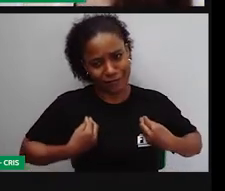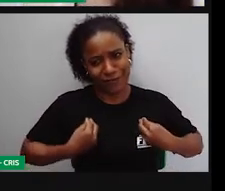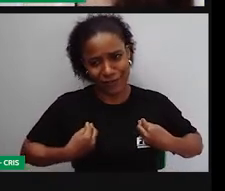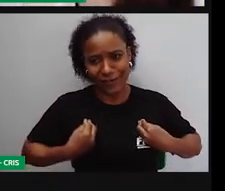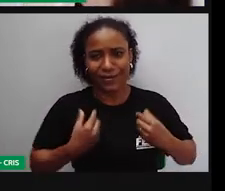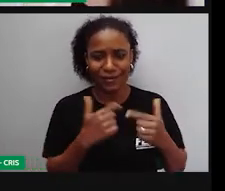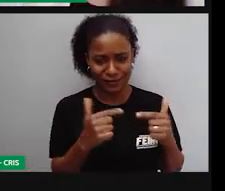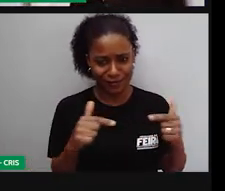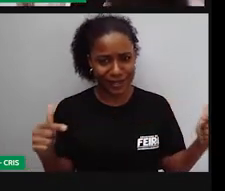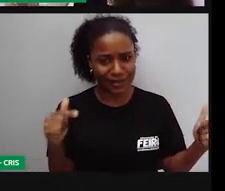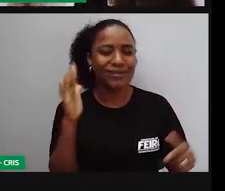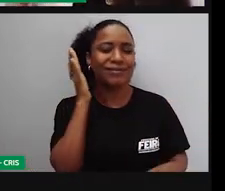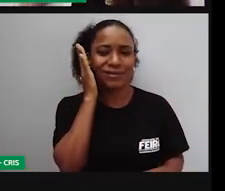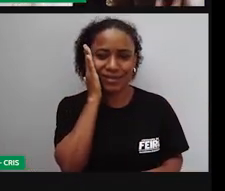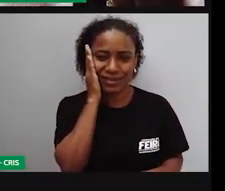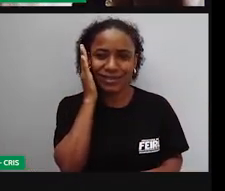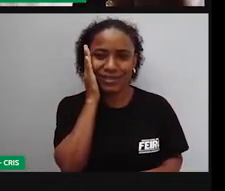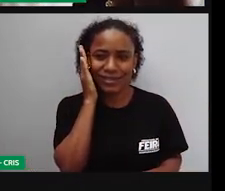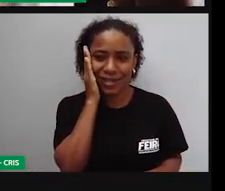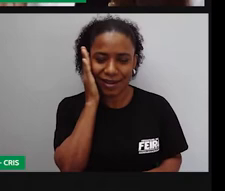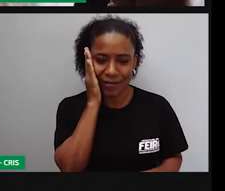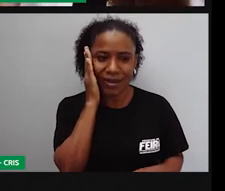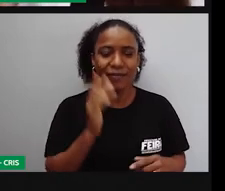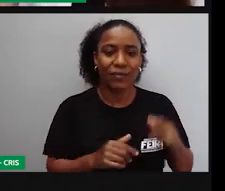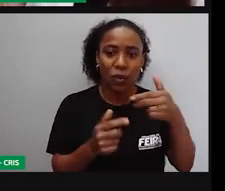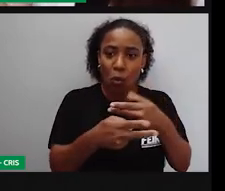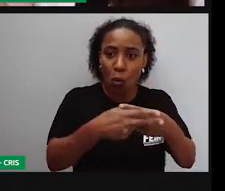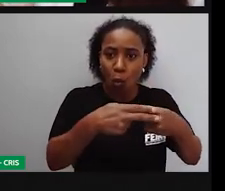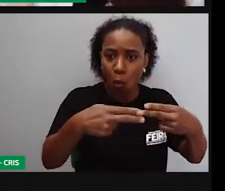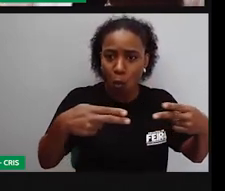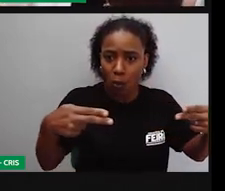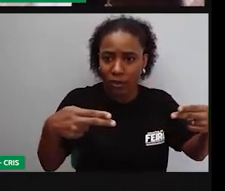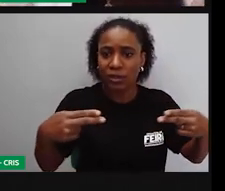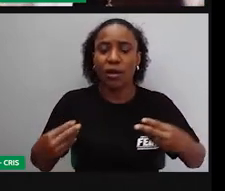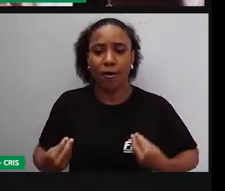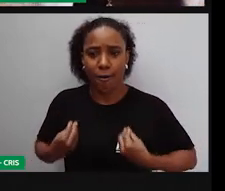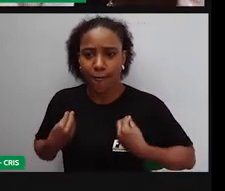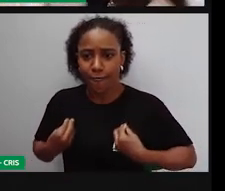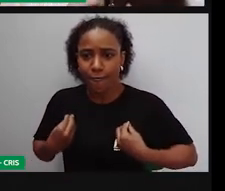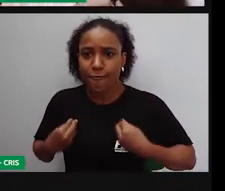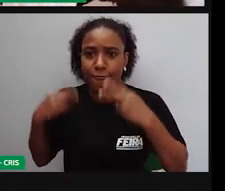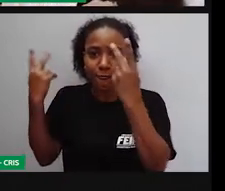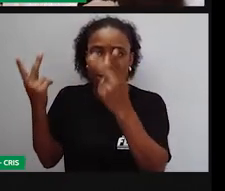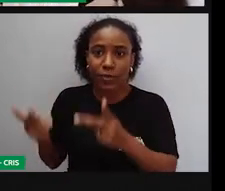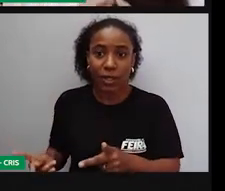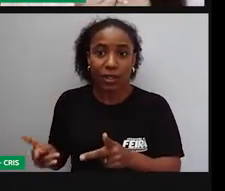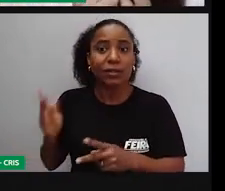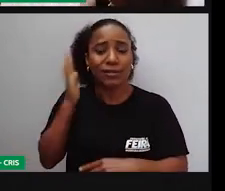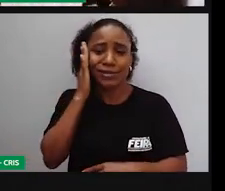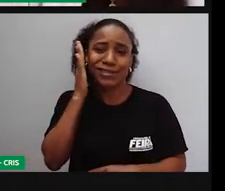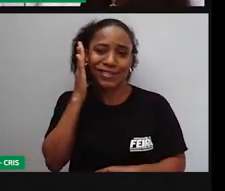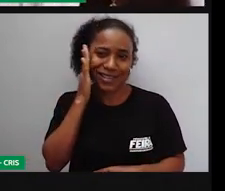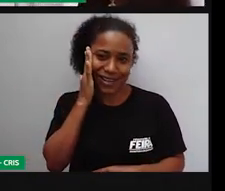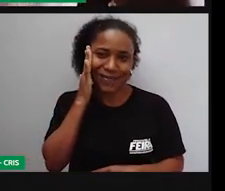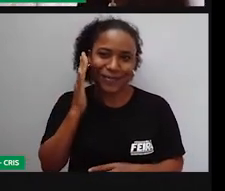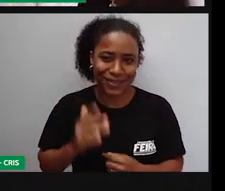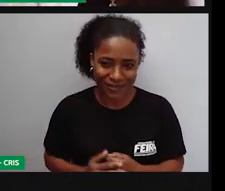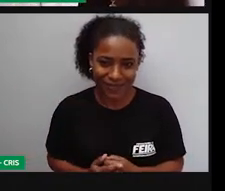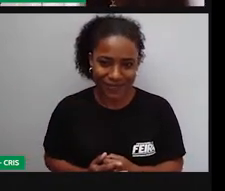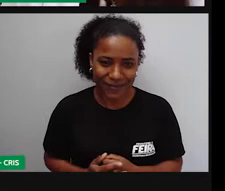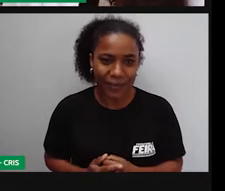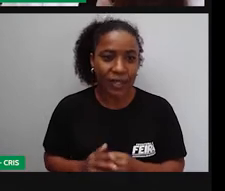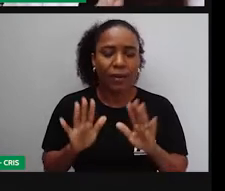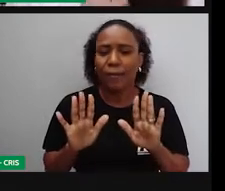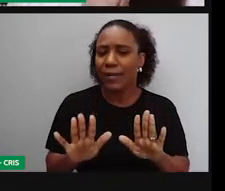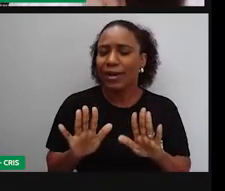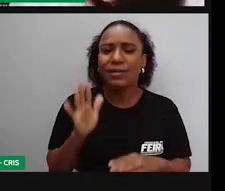Vocês sabem, né, identificar o que é um ser vivo e o que não é um ser vivo. Mas vocês sabem dizer para mim